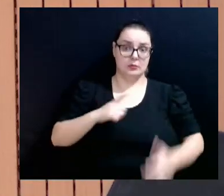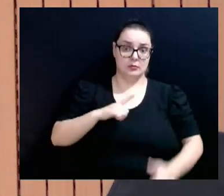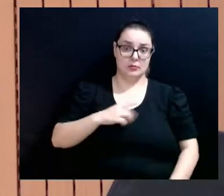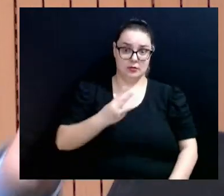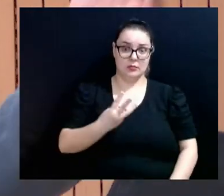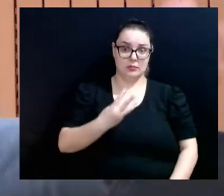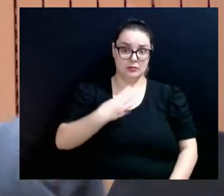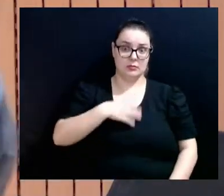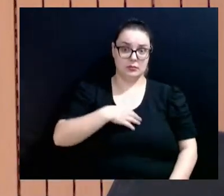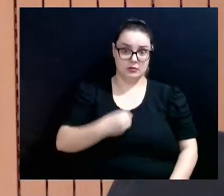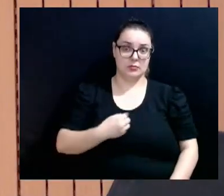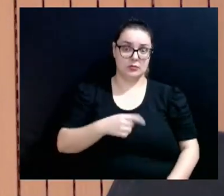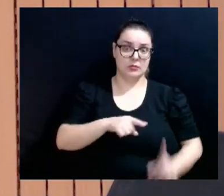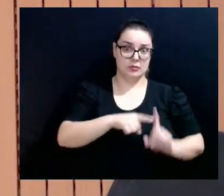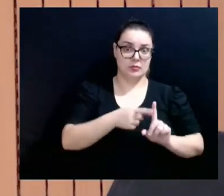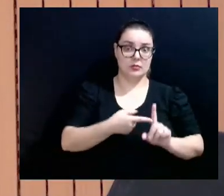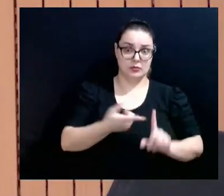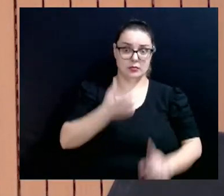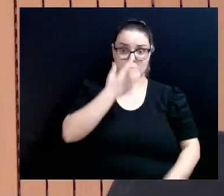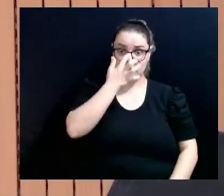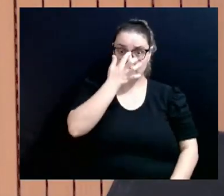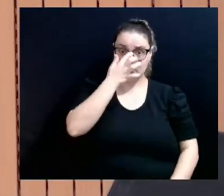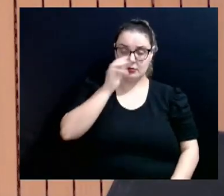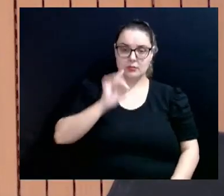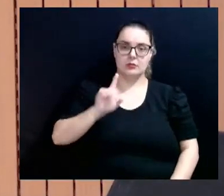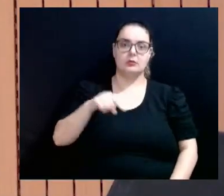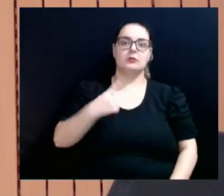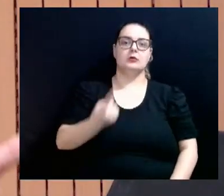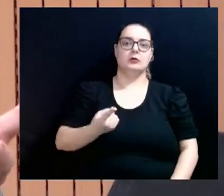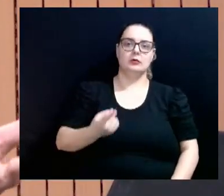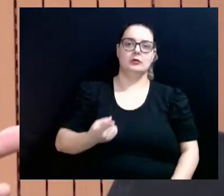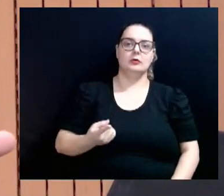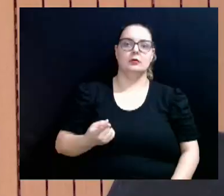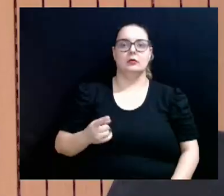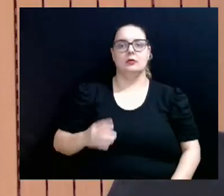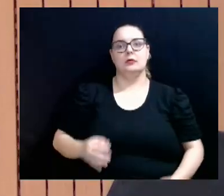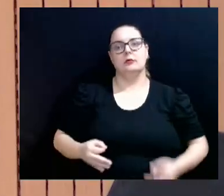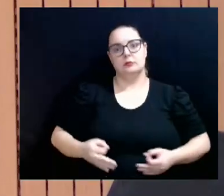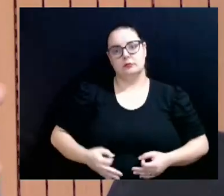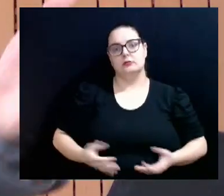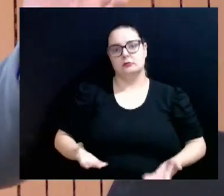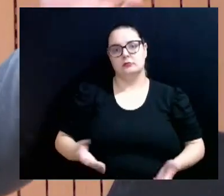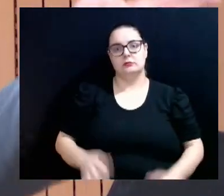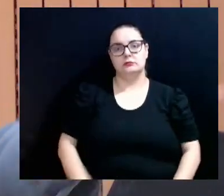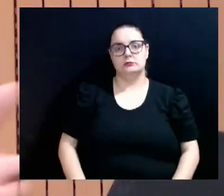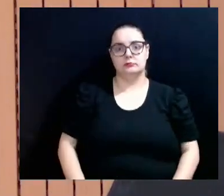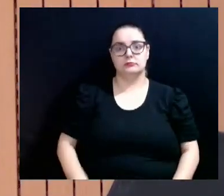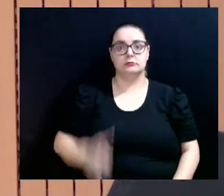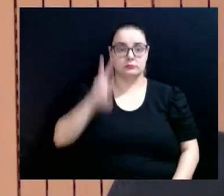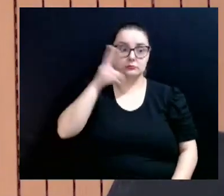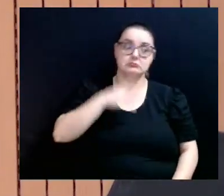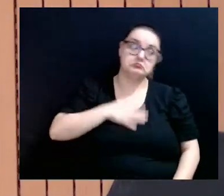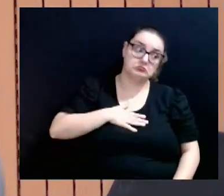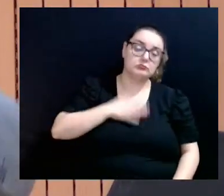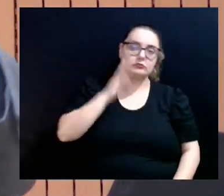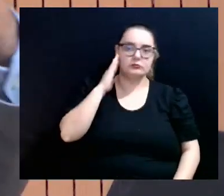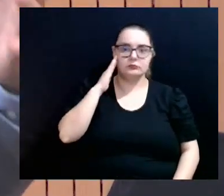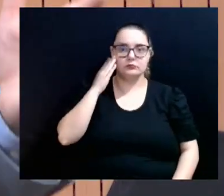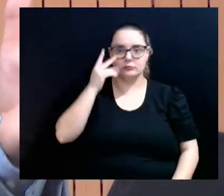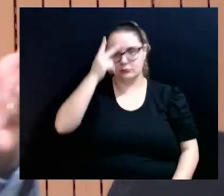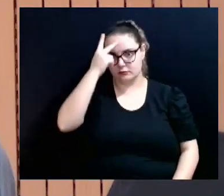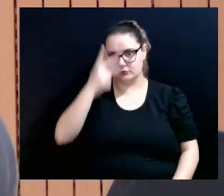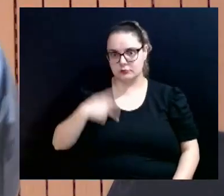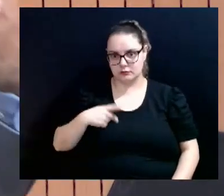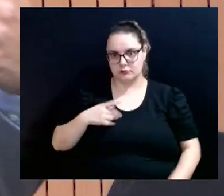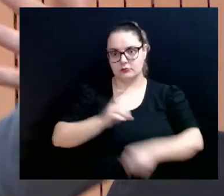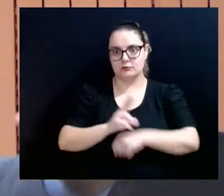filhos novamente, somente com o outro ovário remanescente. Então, essa é uma história que, ao meu entender, concordo com o Dr. Torres, óbvio que estamos dando um